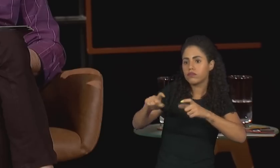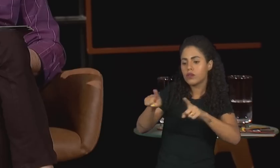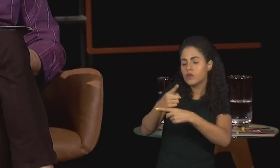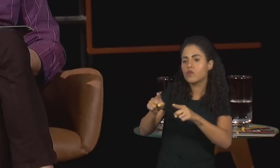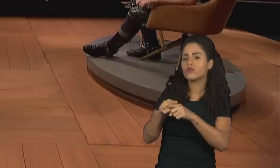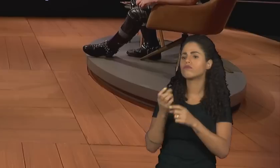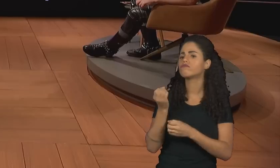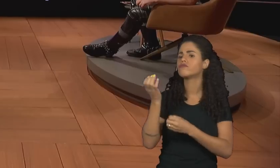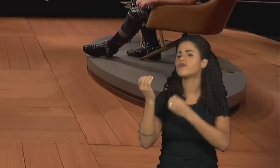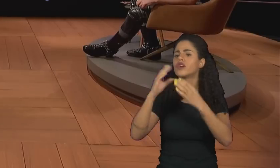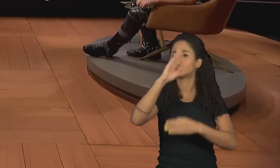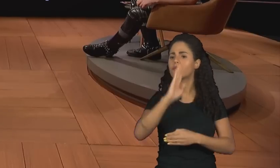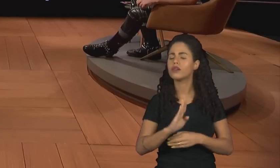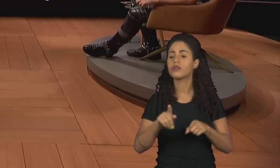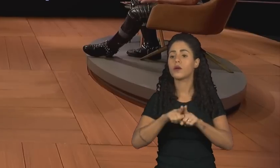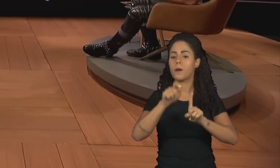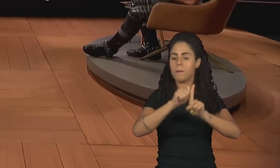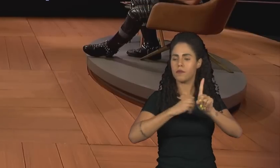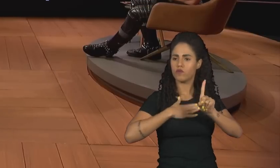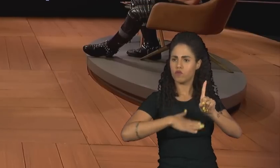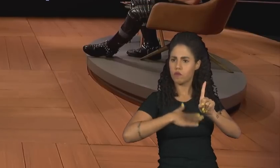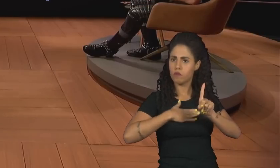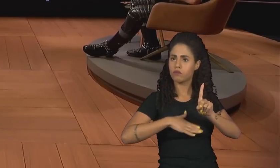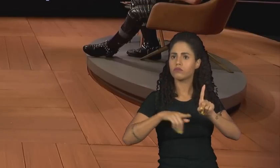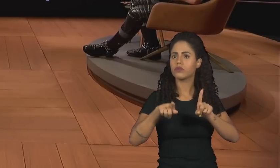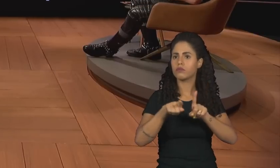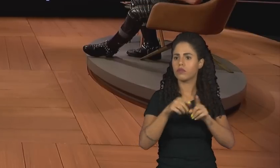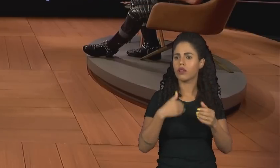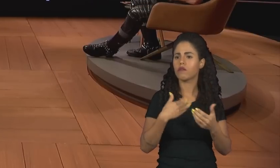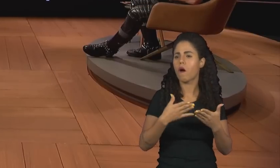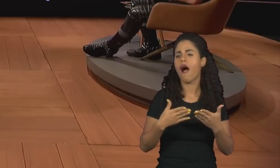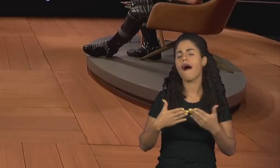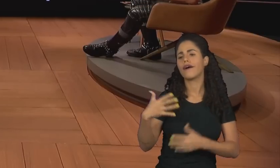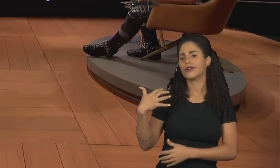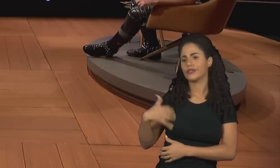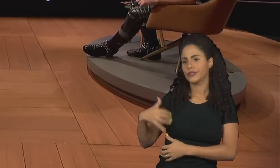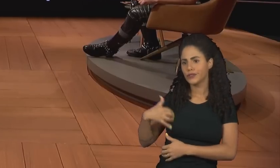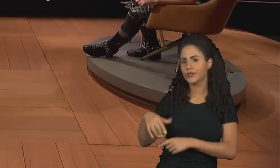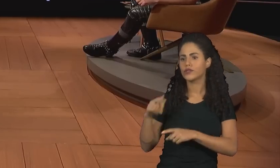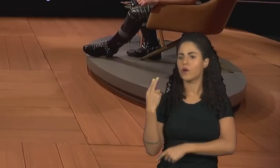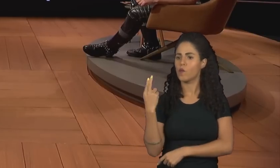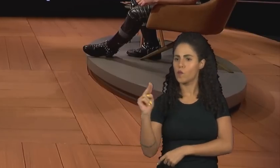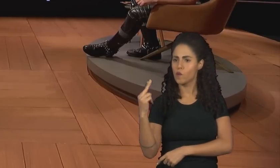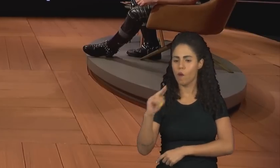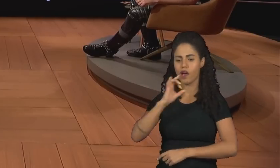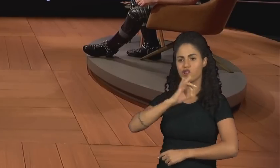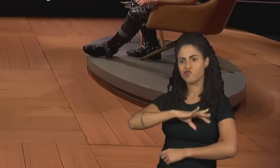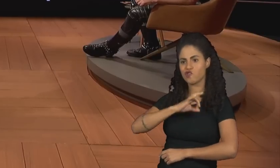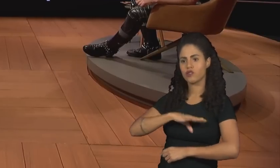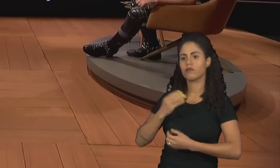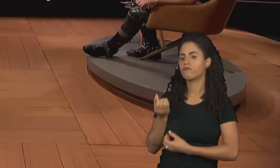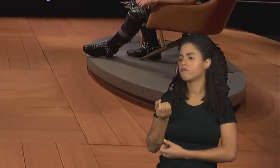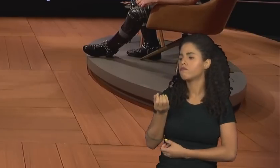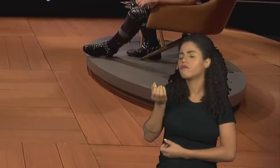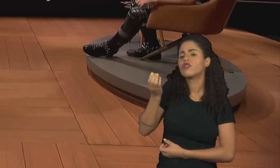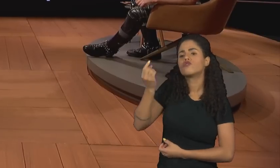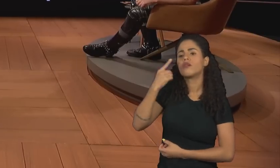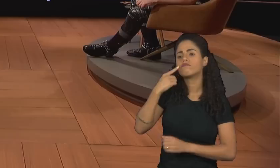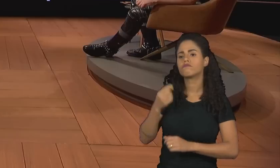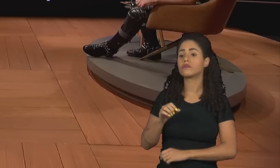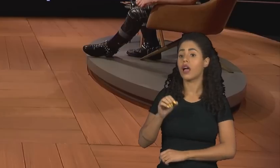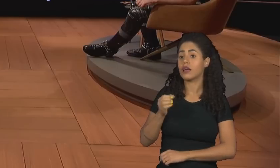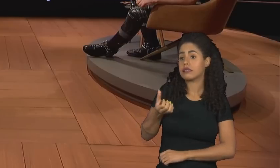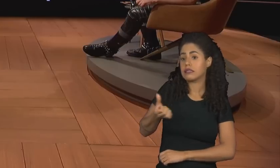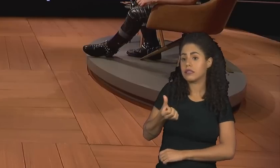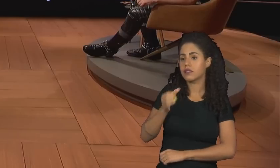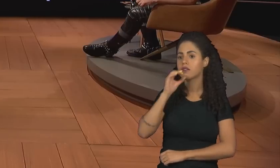pelo mundo. Já vamos em agosto também Argentina, Uruguai, Chile também, já fazer essa sexta, sábado e domingo, né?